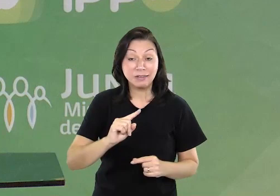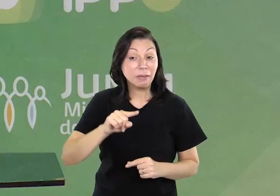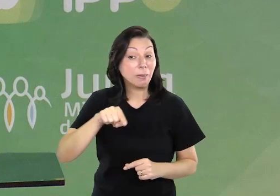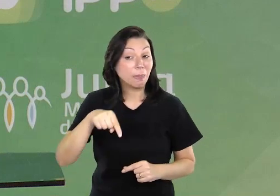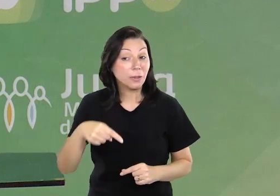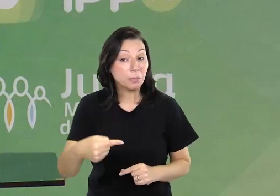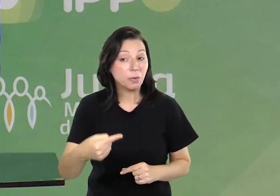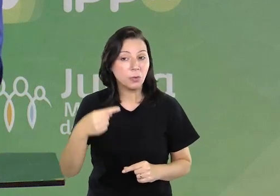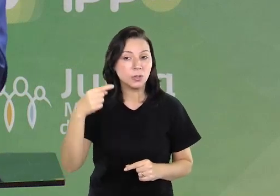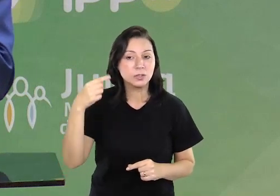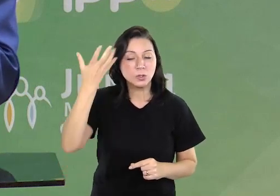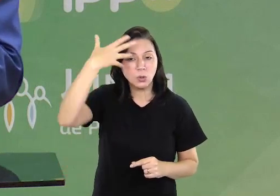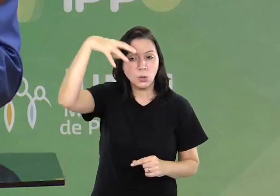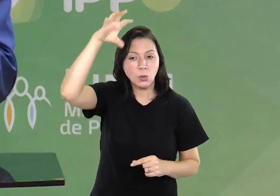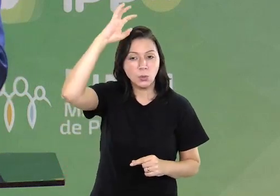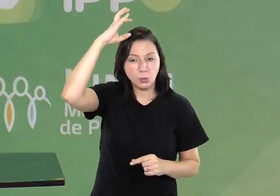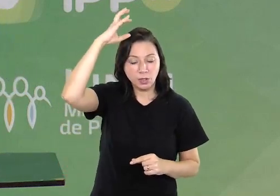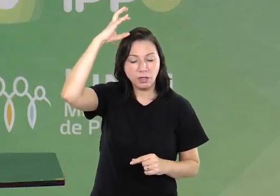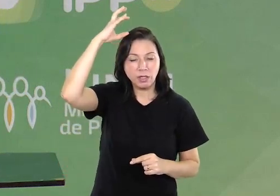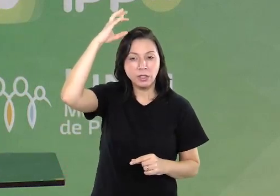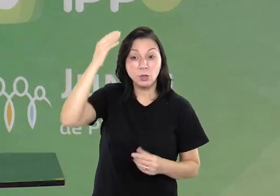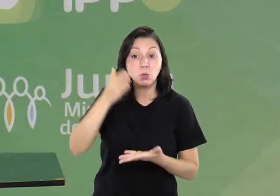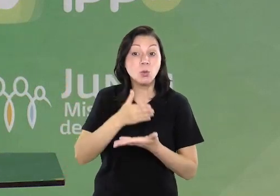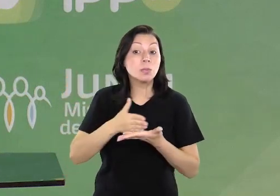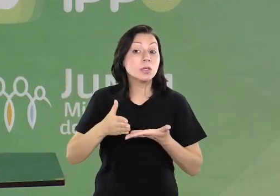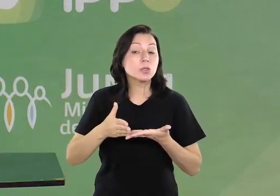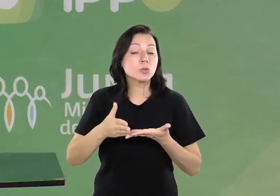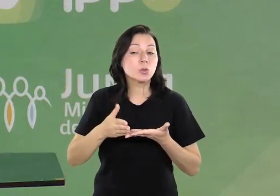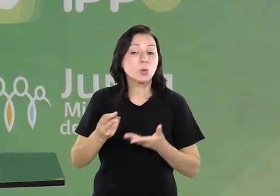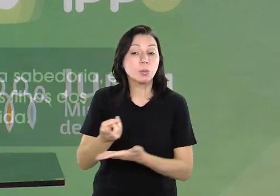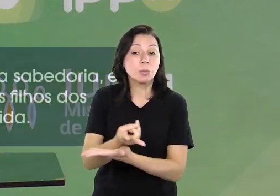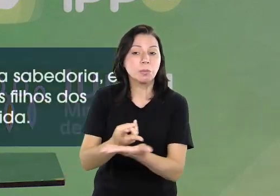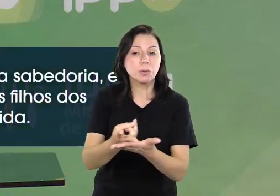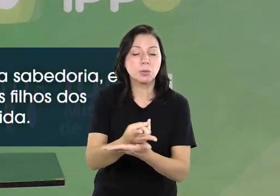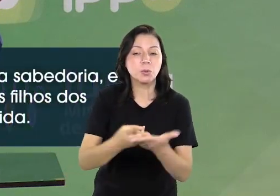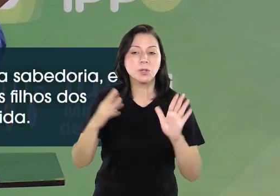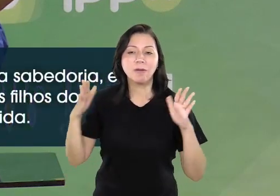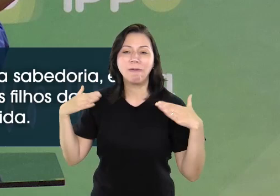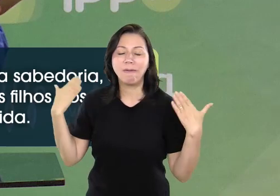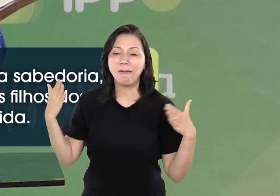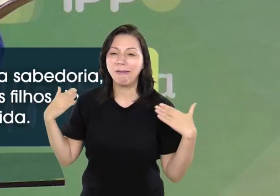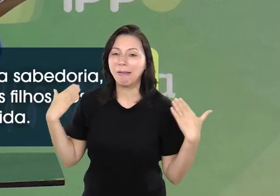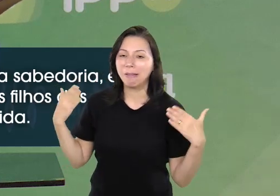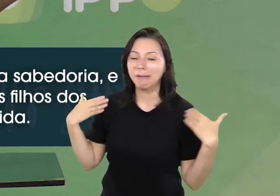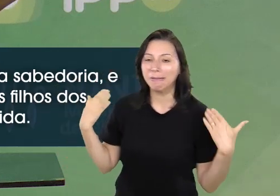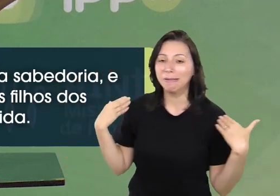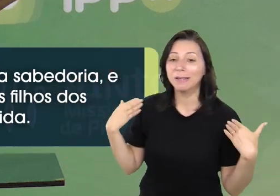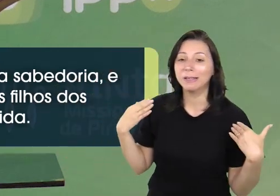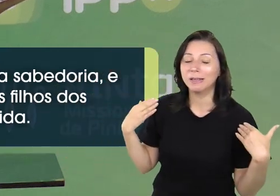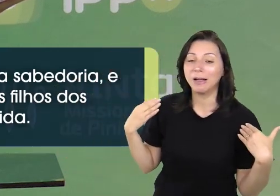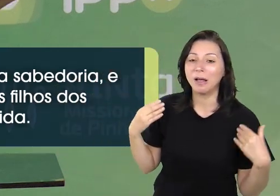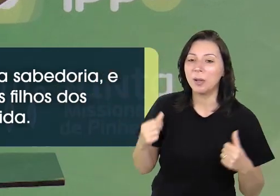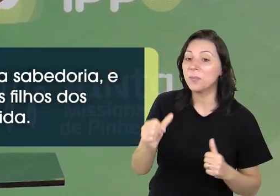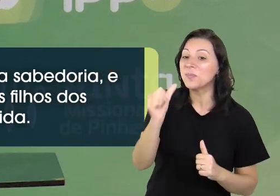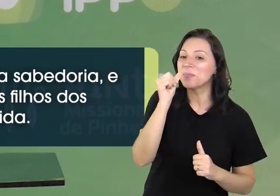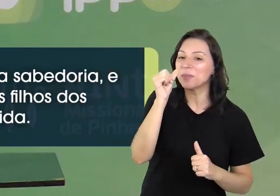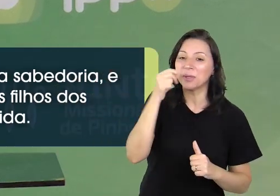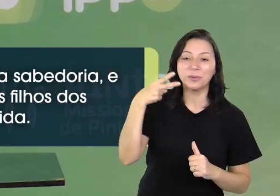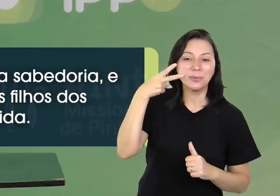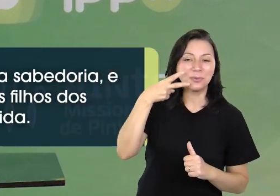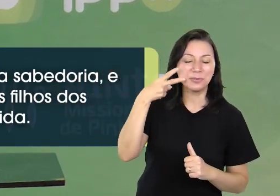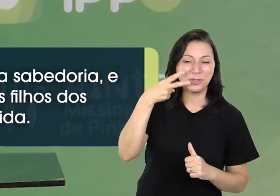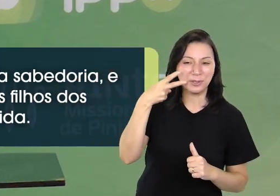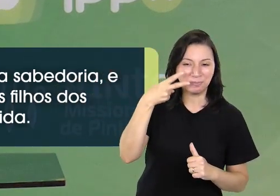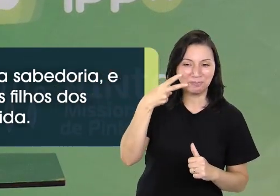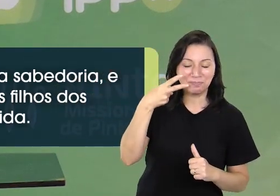confira comigo verso 3 Olha aí resolvi no meu coração dar-me ao vinho regendo-me com tudo